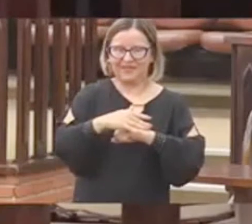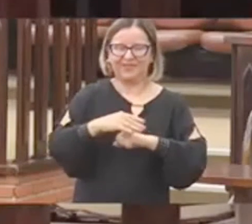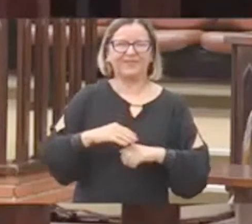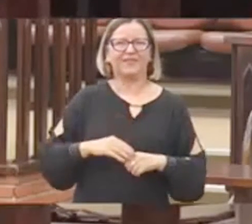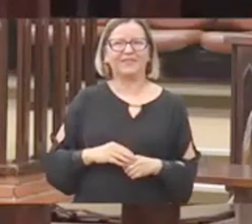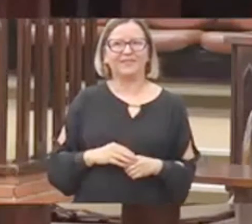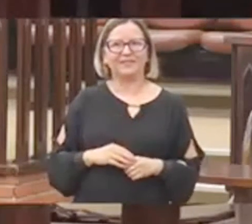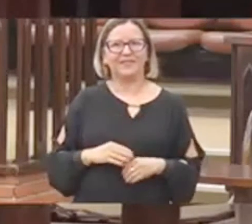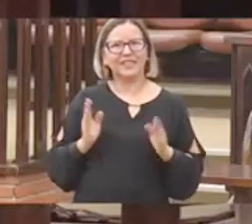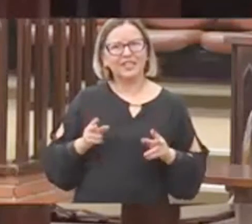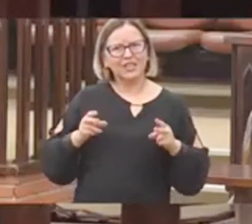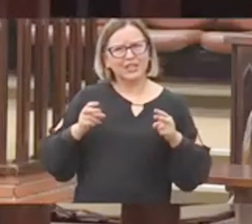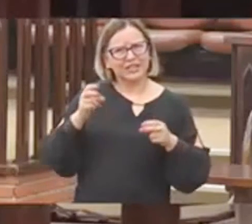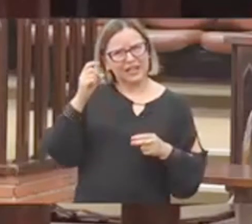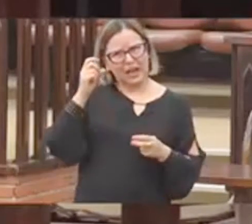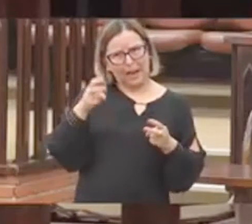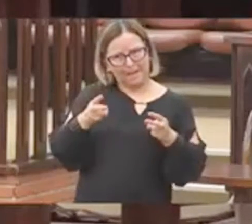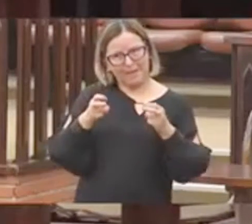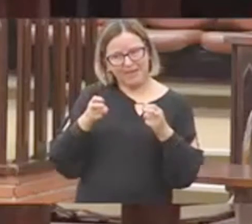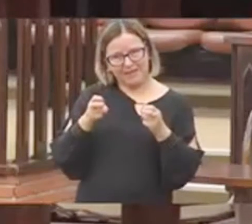Você já percebeu isso?